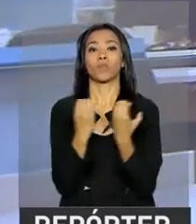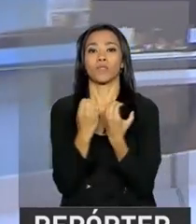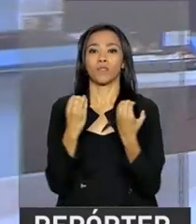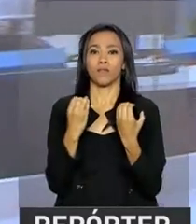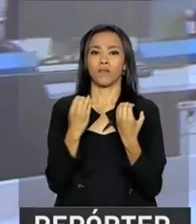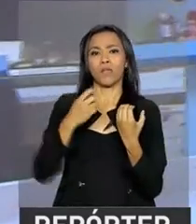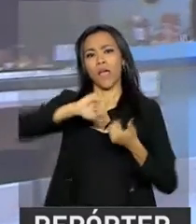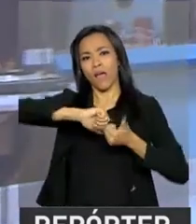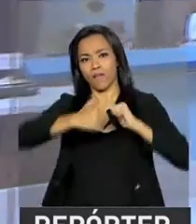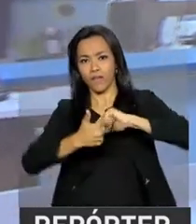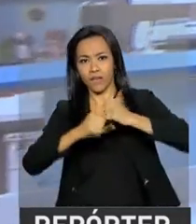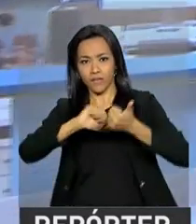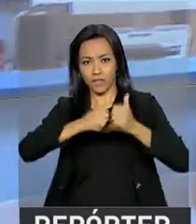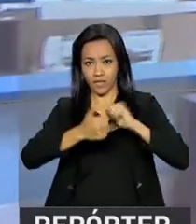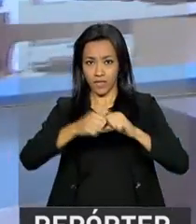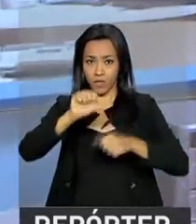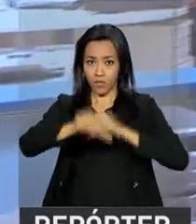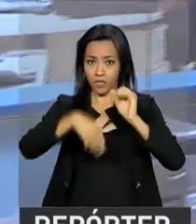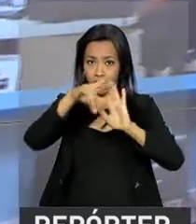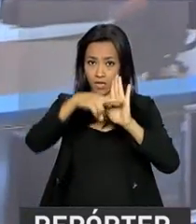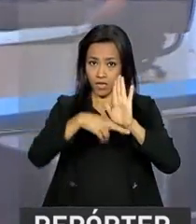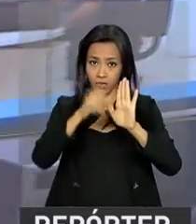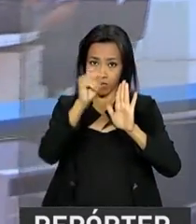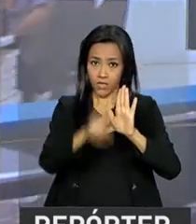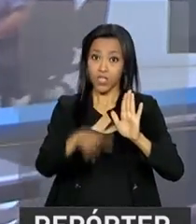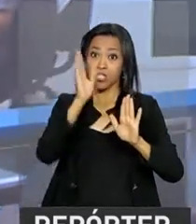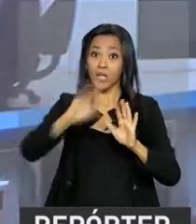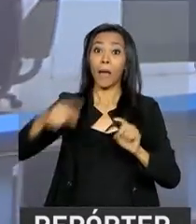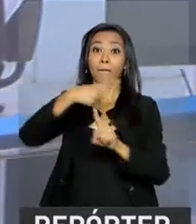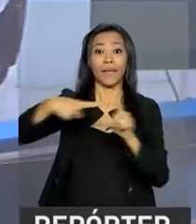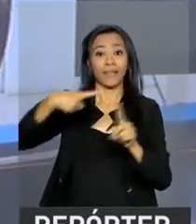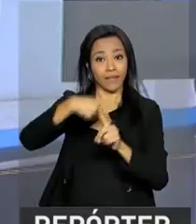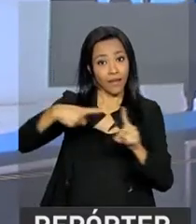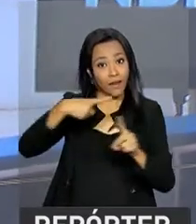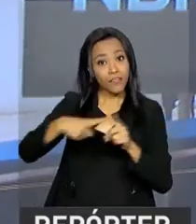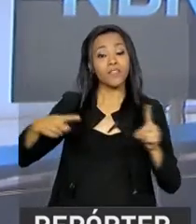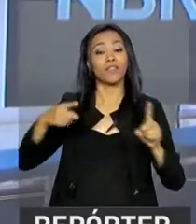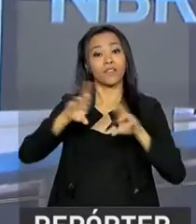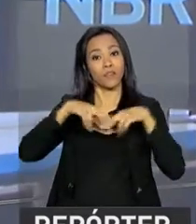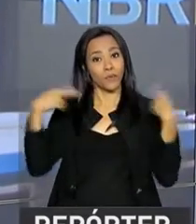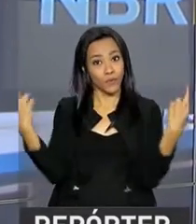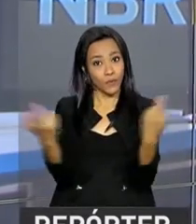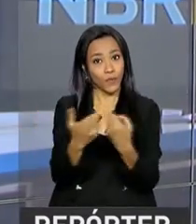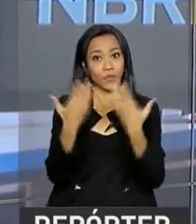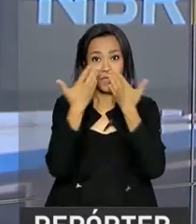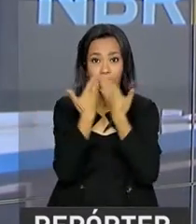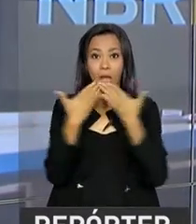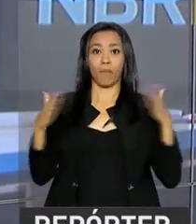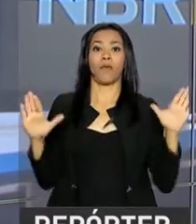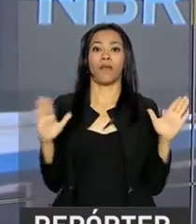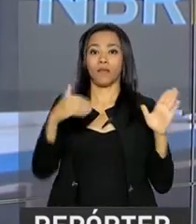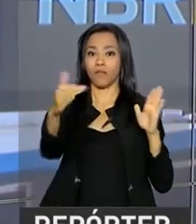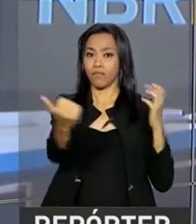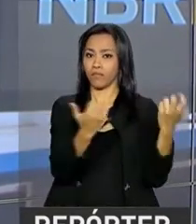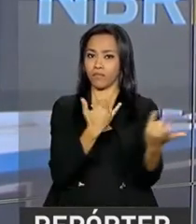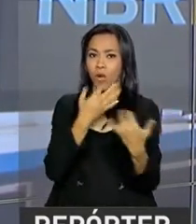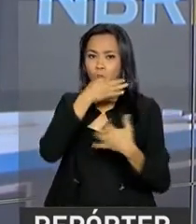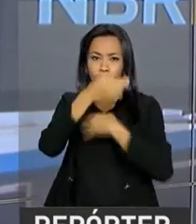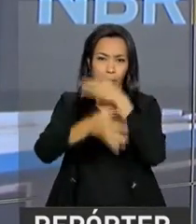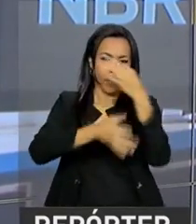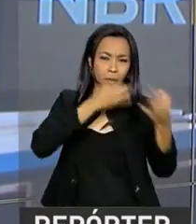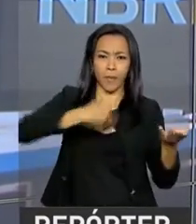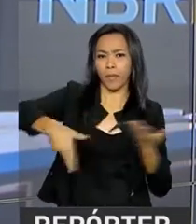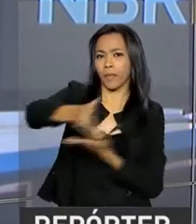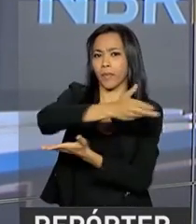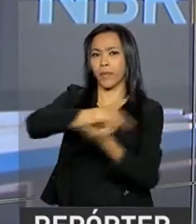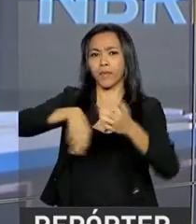da Previdência já realizou metade das audiências públicas previstas. O objetivo é ouvir a sociedade sobre